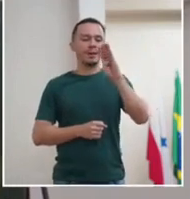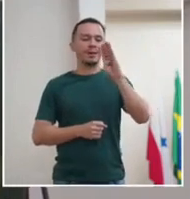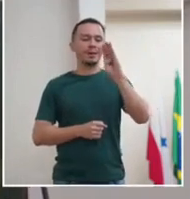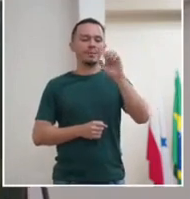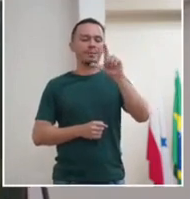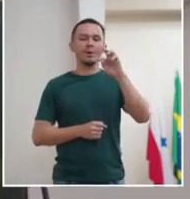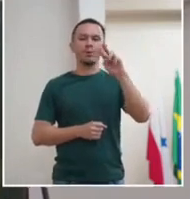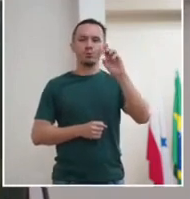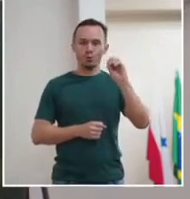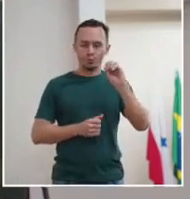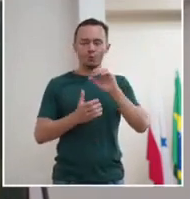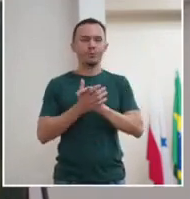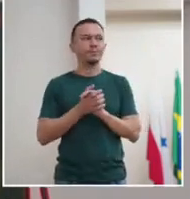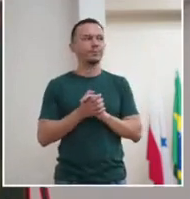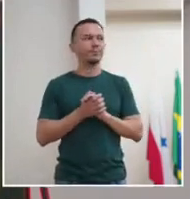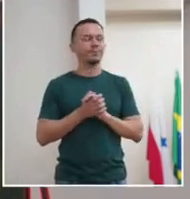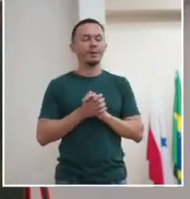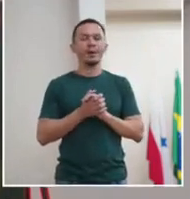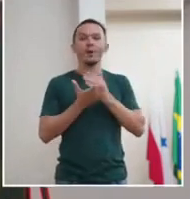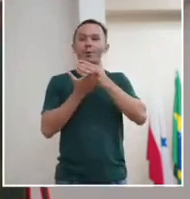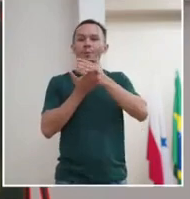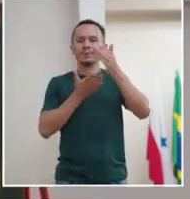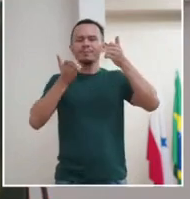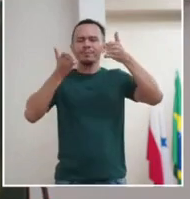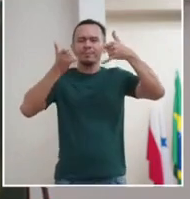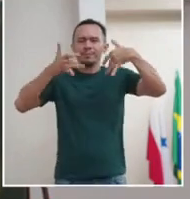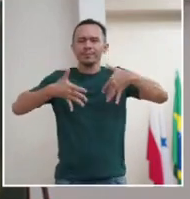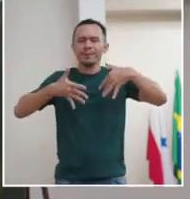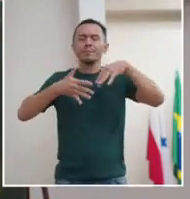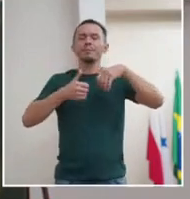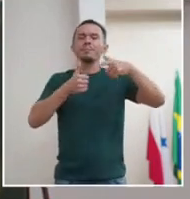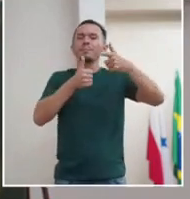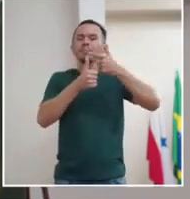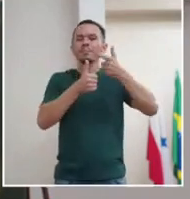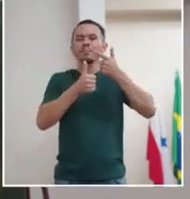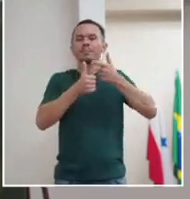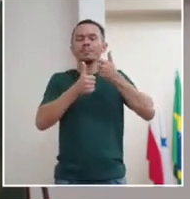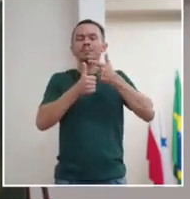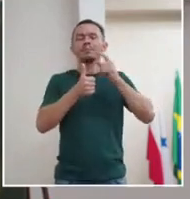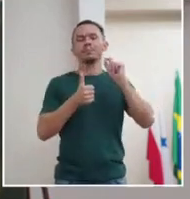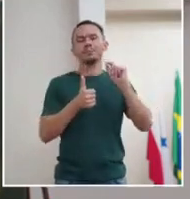Eu quero começar a minha fala, primeiro de tudo,